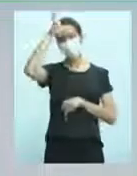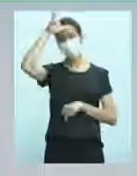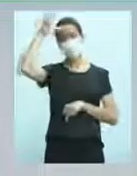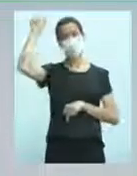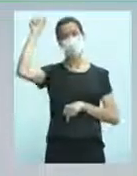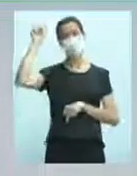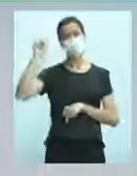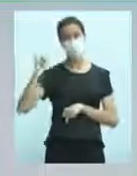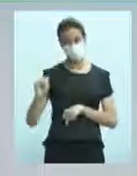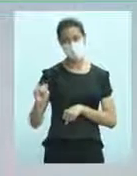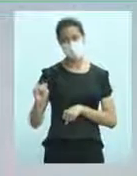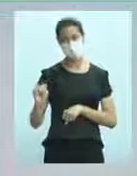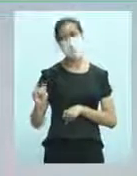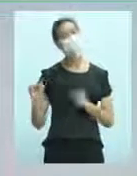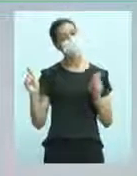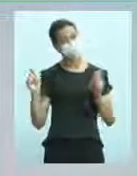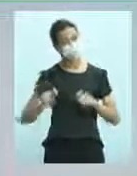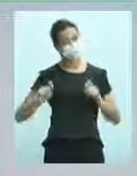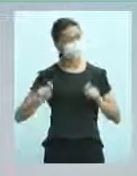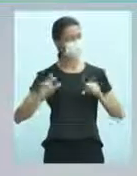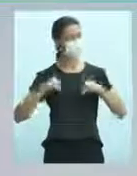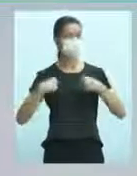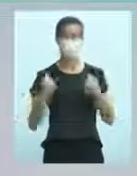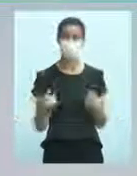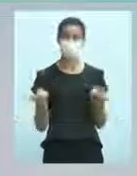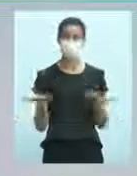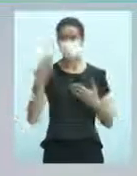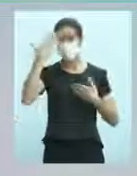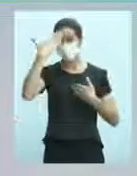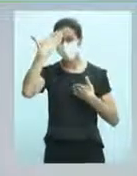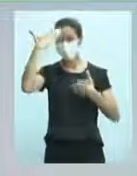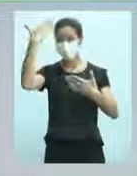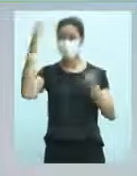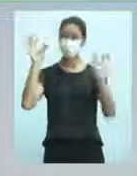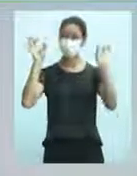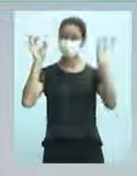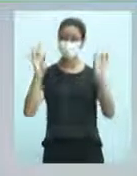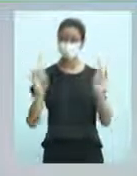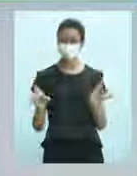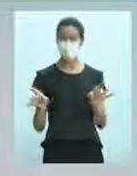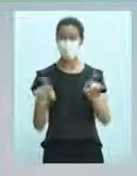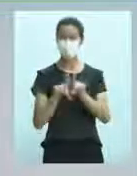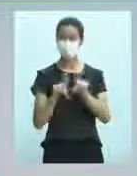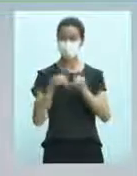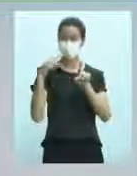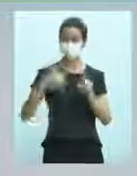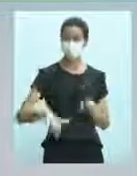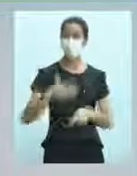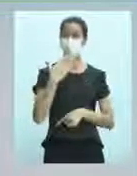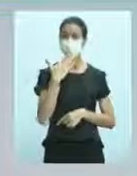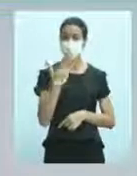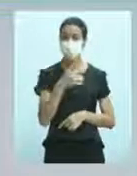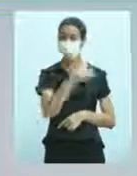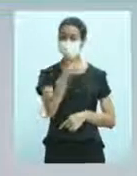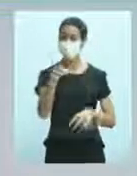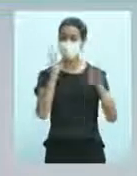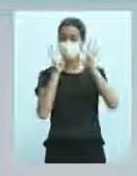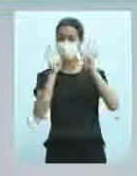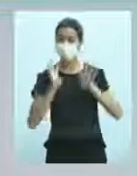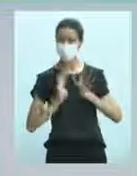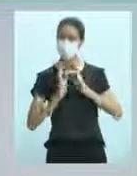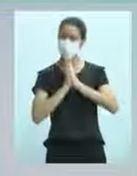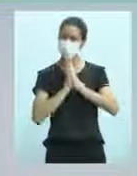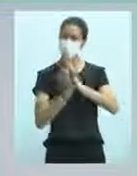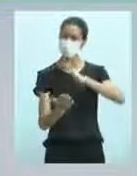ao enfrentamento da correia 19 aqui então meu agradecimento especial e pedir mais uma vez a você que está nos ouvindo